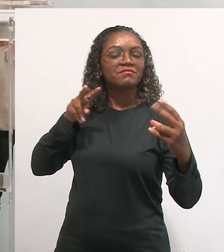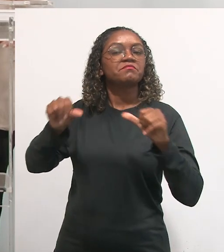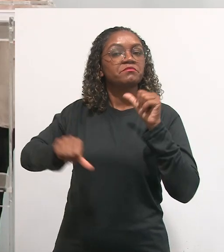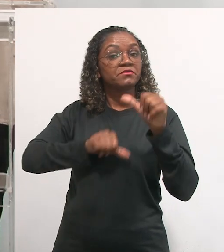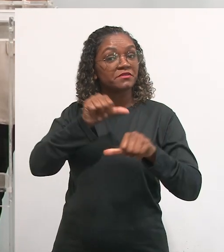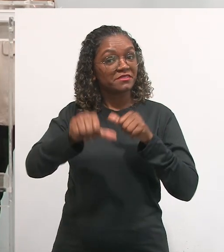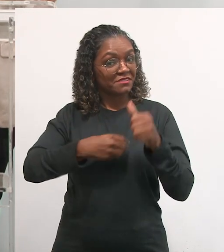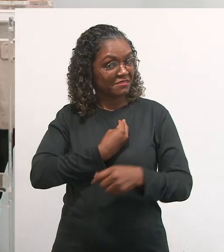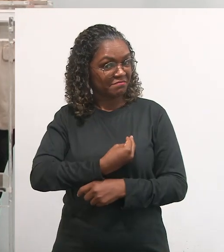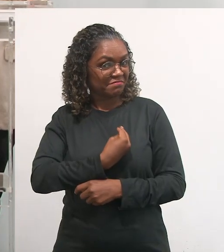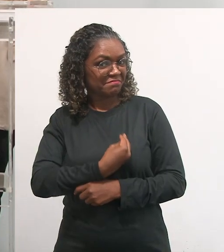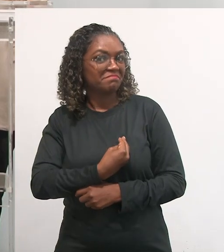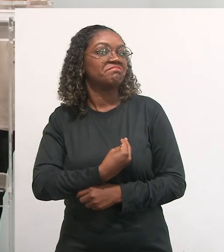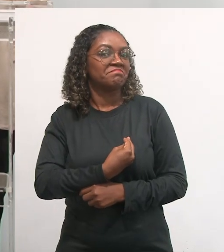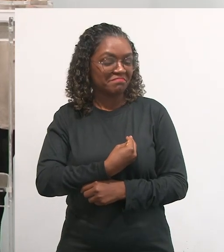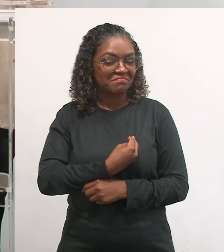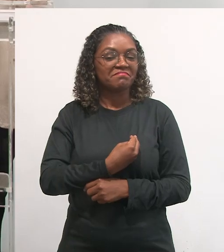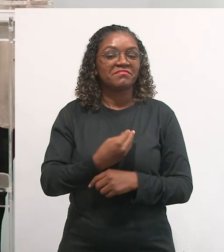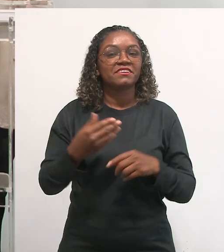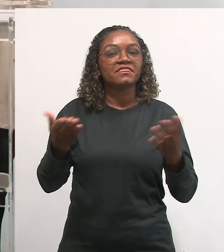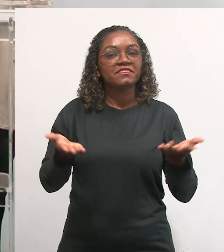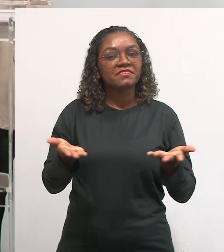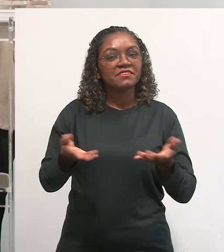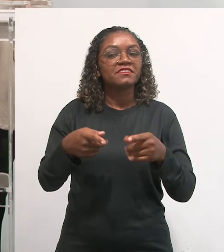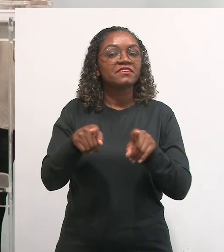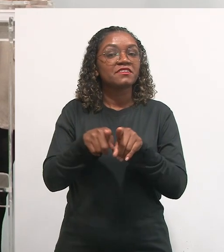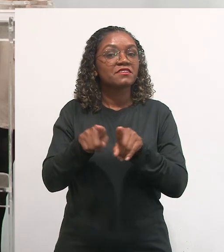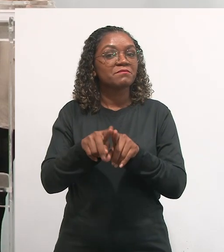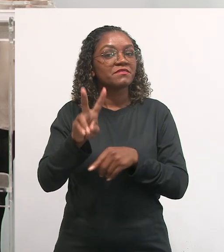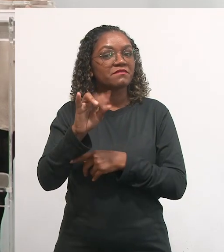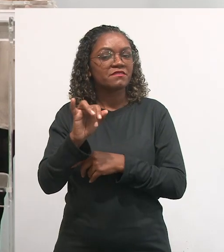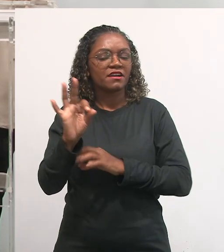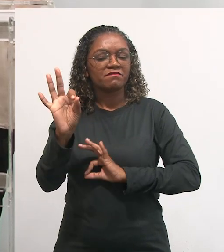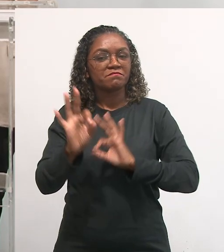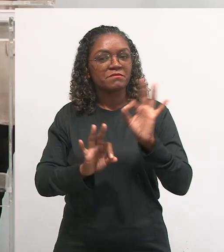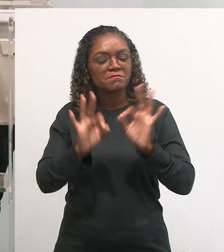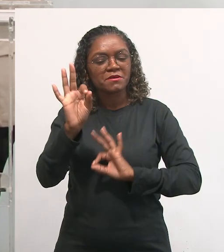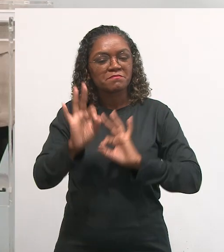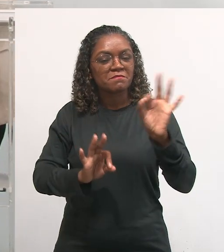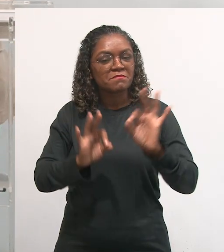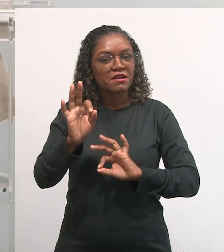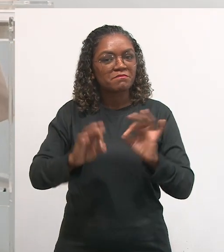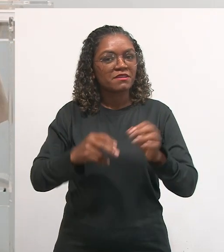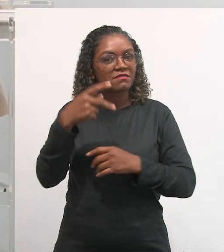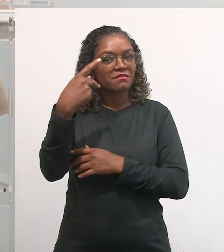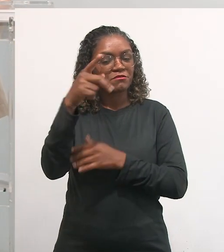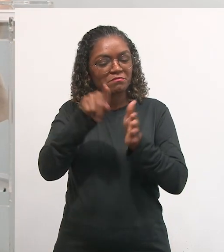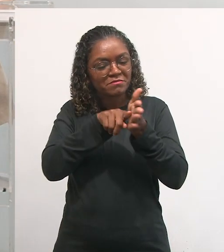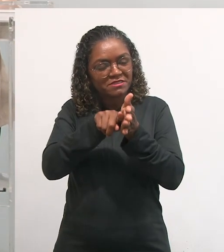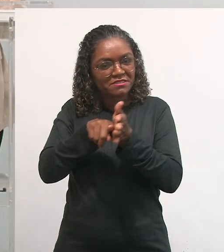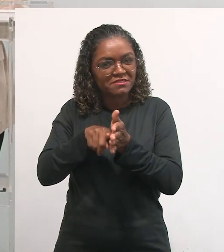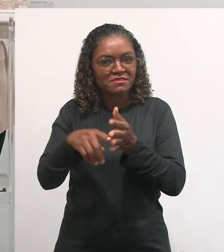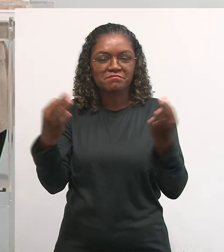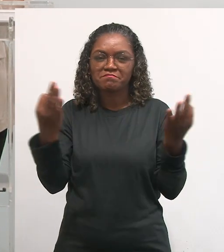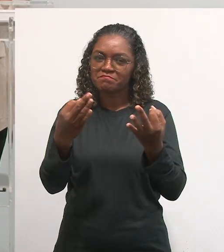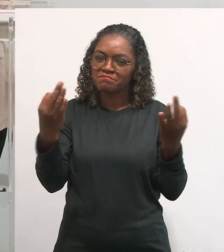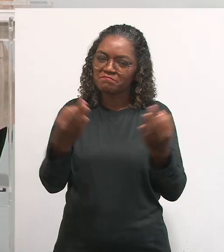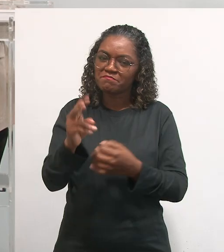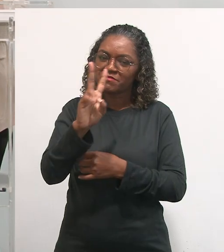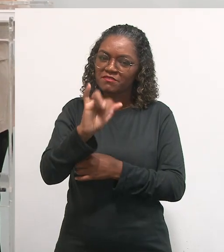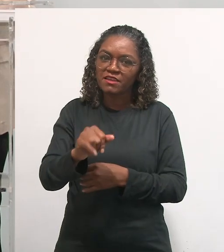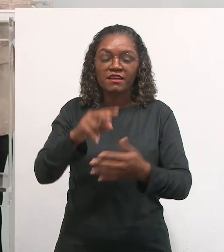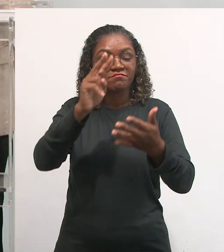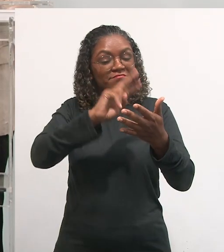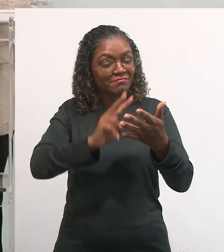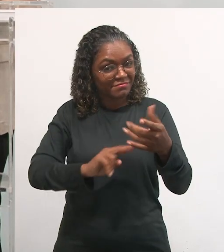realidade e vai eh fazer um trabalho aí de excelência porque você vai mergulhar na nossa bibliografia recomendada você vai